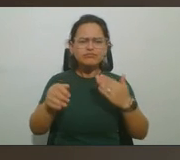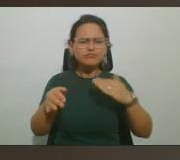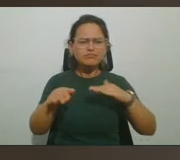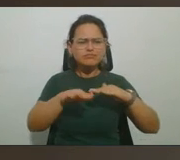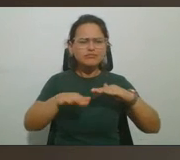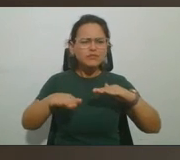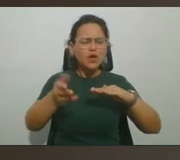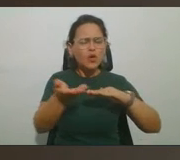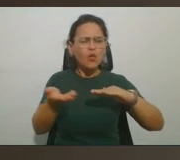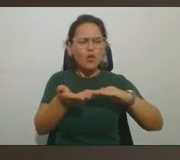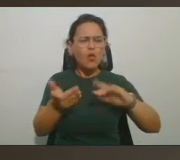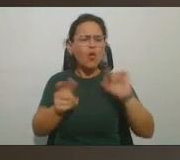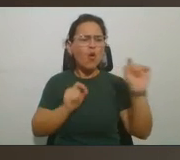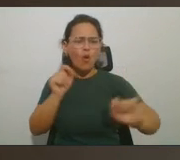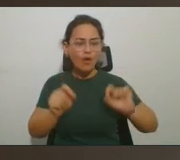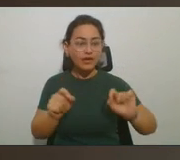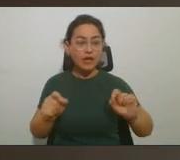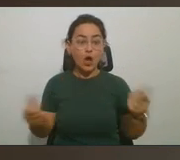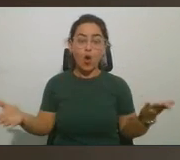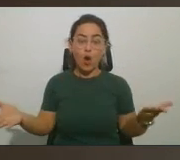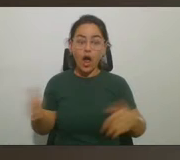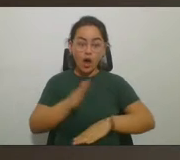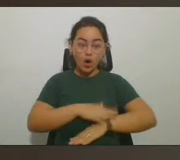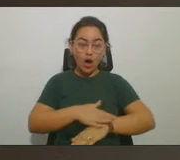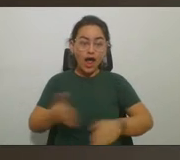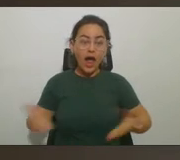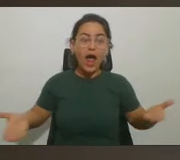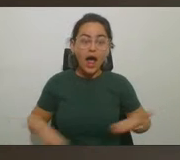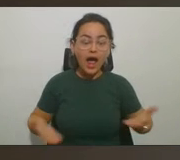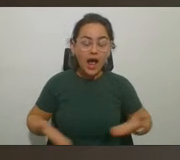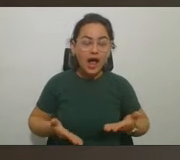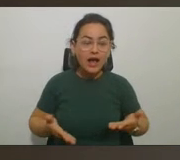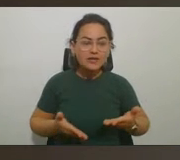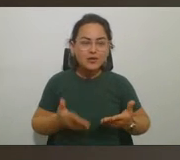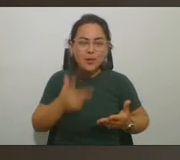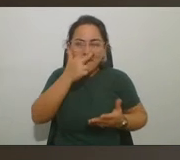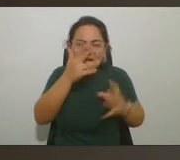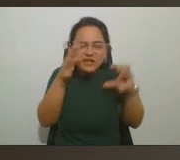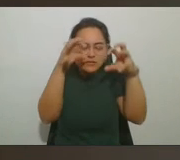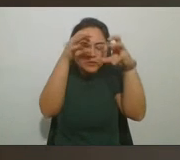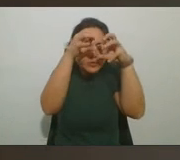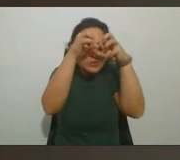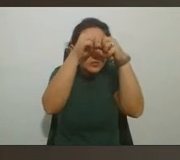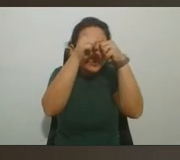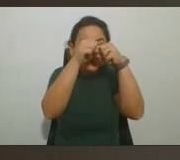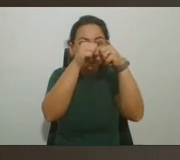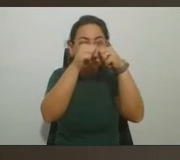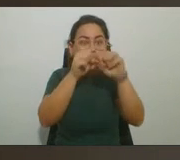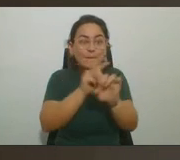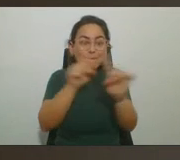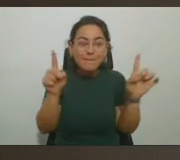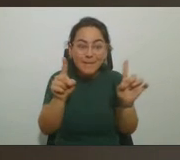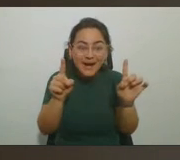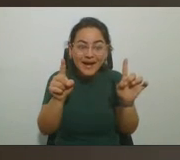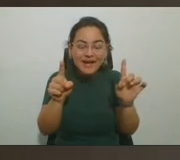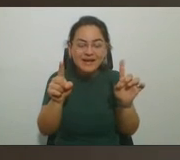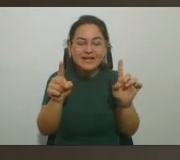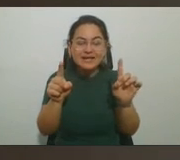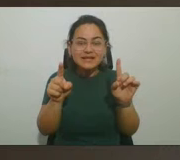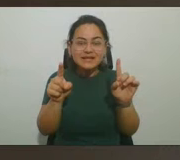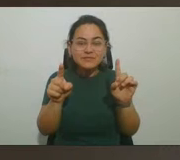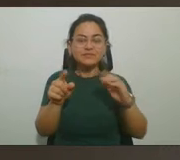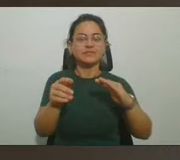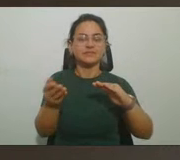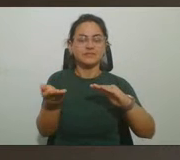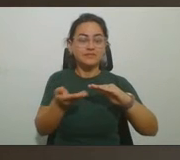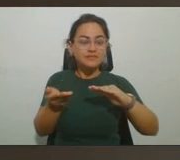ela nos diz, o presente é fratura, é escuridão, e ser contemporâneo é antes